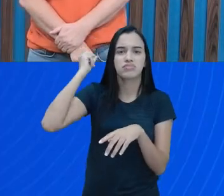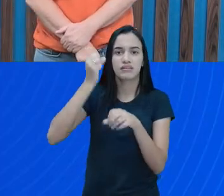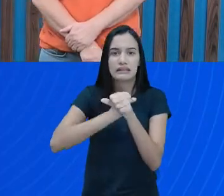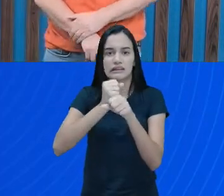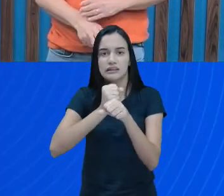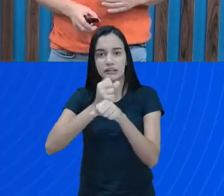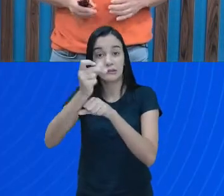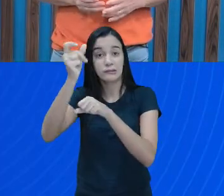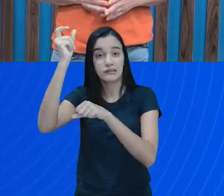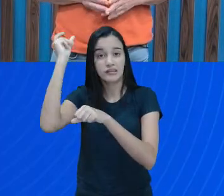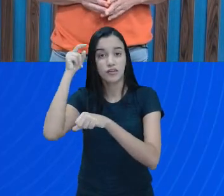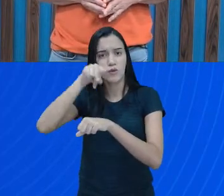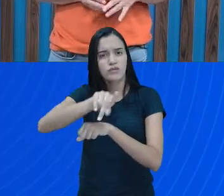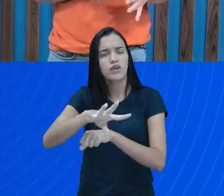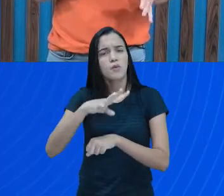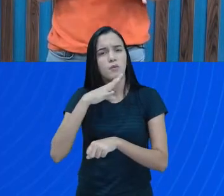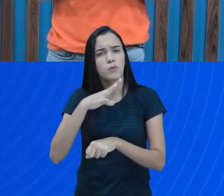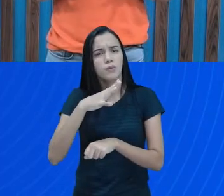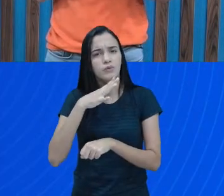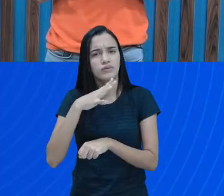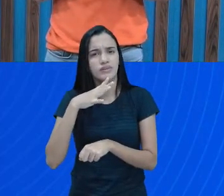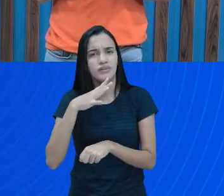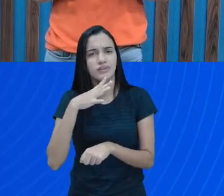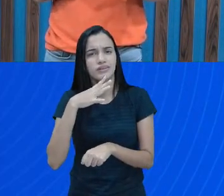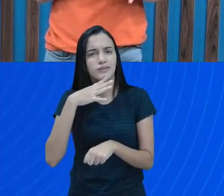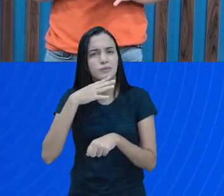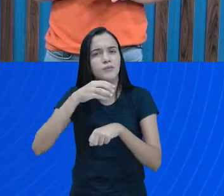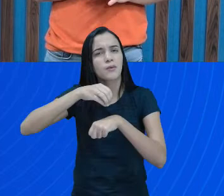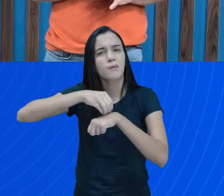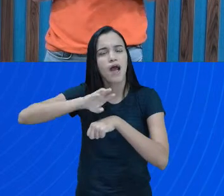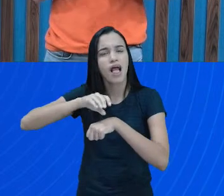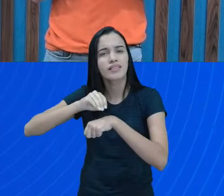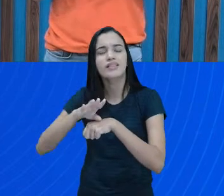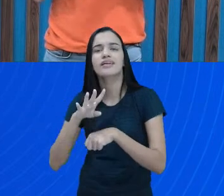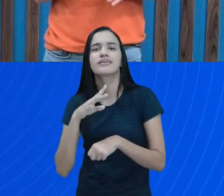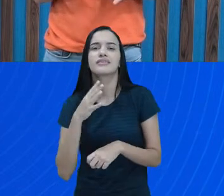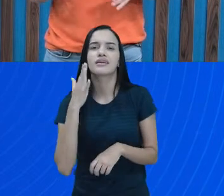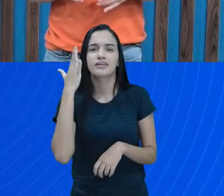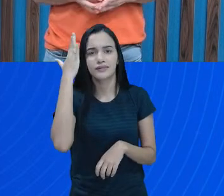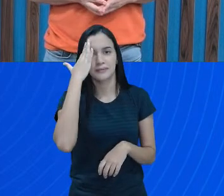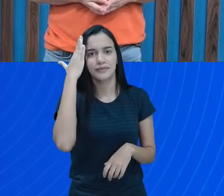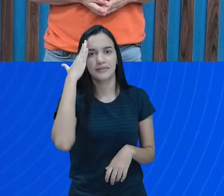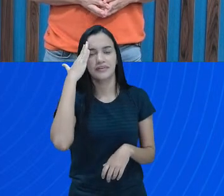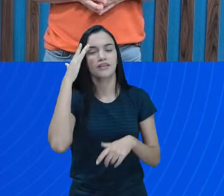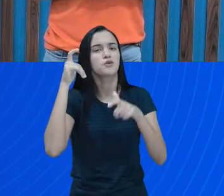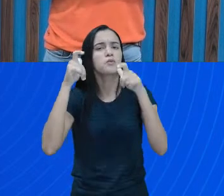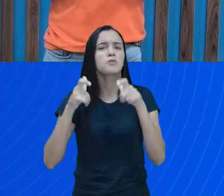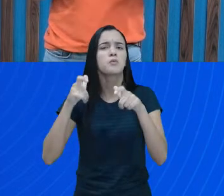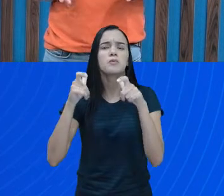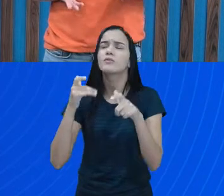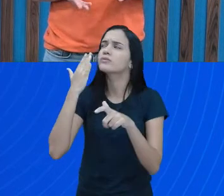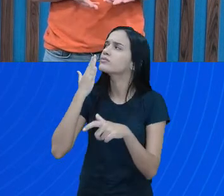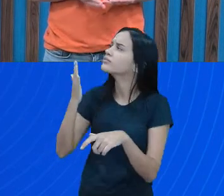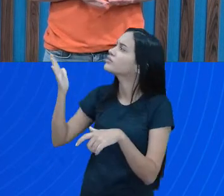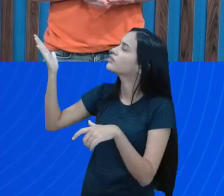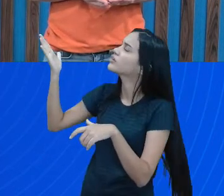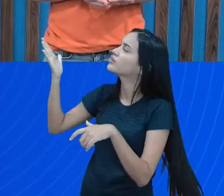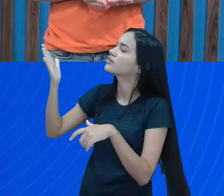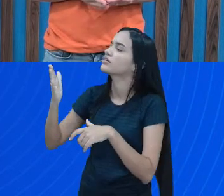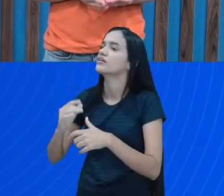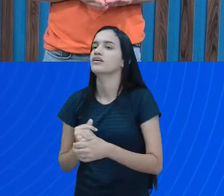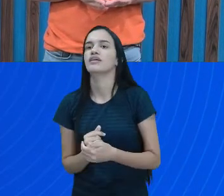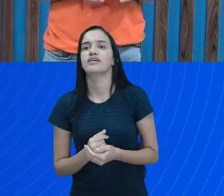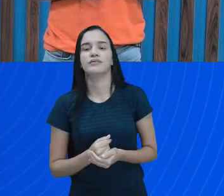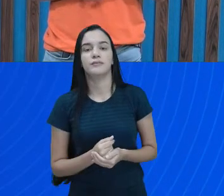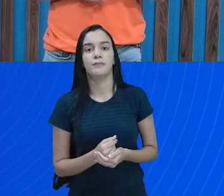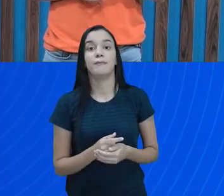aí? Será que você conhece? Por essa dica aí já dá para entender que lugar é esse? De que lugar é esse que nós vamos falar na